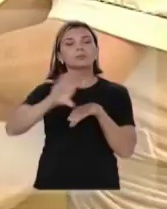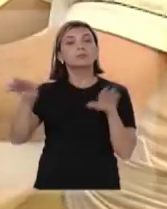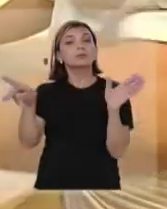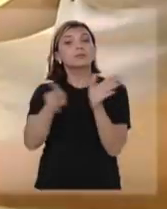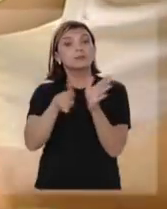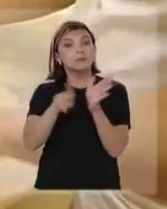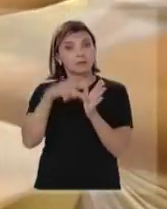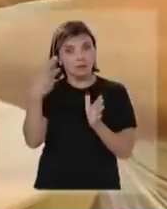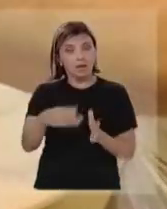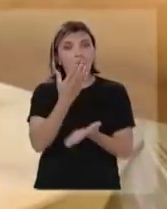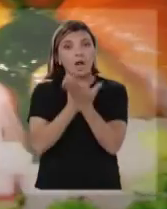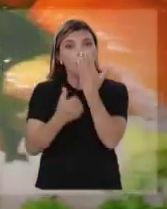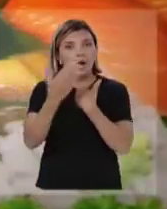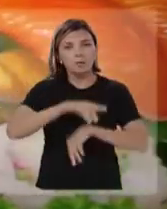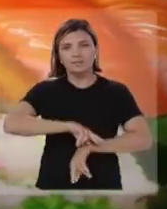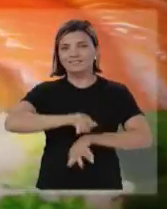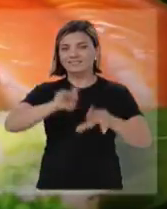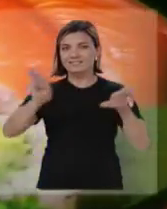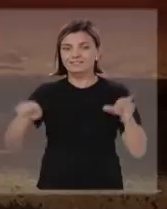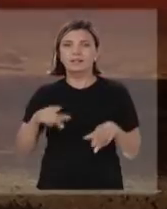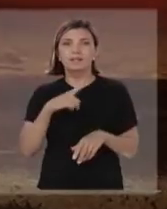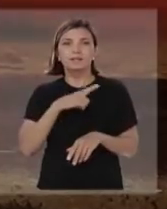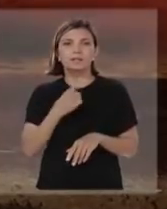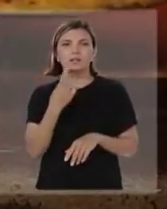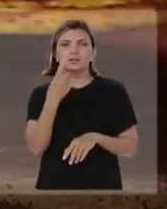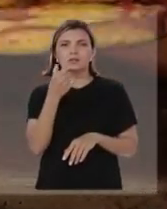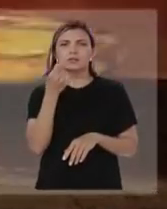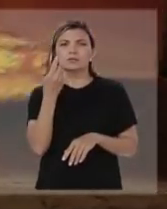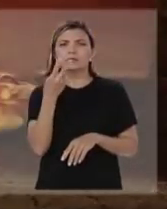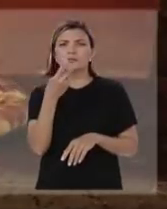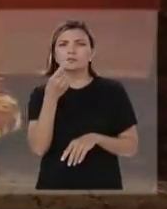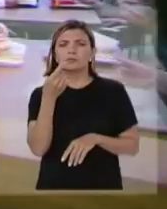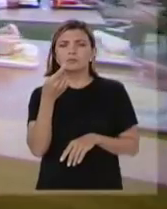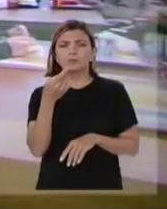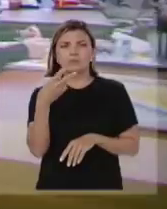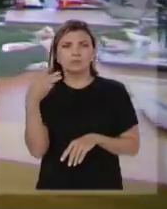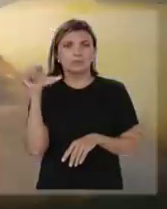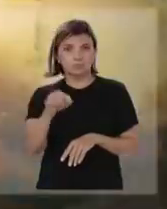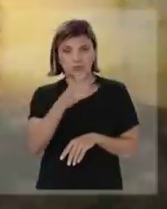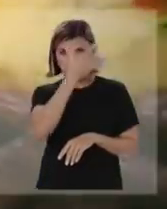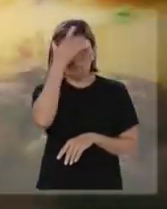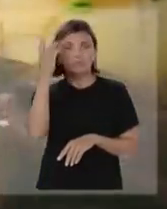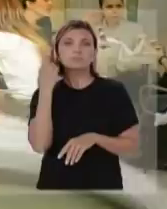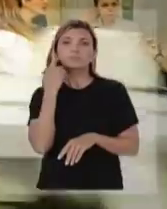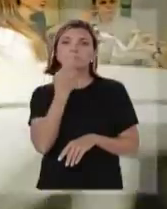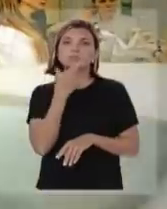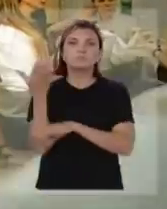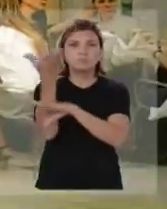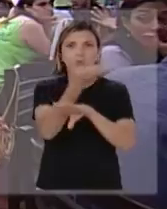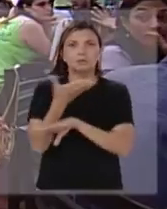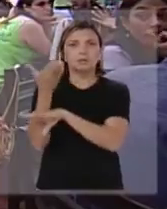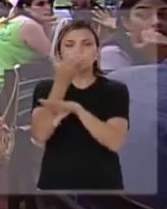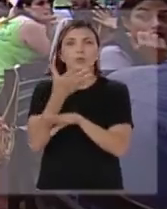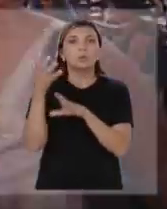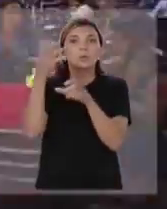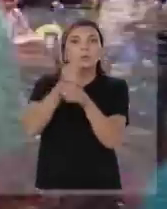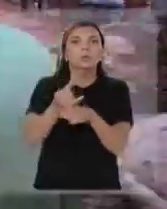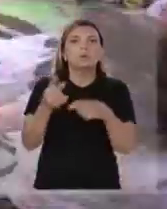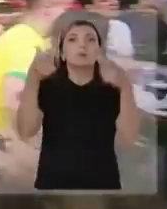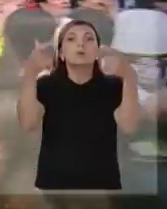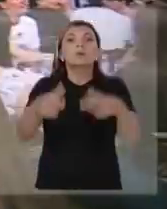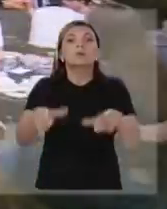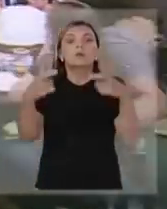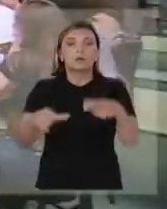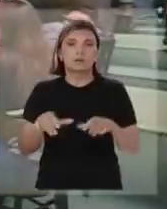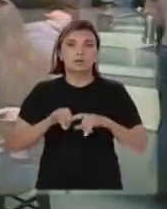reflete também uma culinária rica e diversificada. São 12.500 restaurantes na cidade e alguns ficam no grande